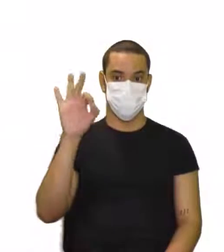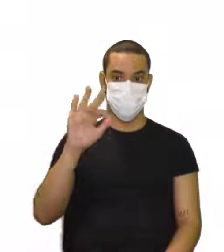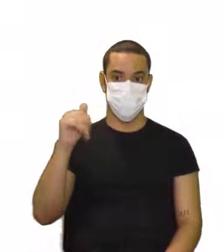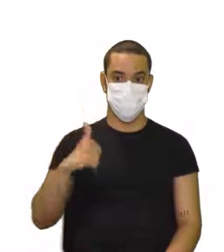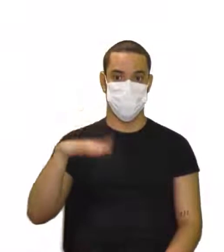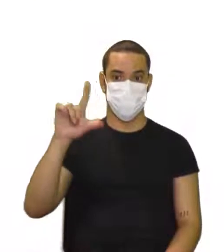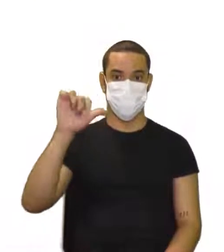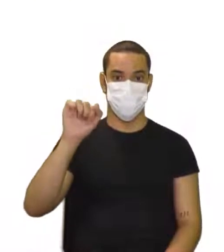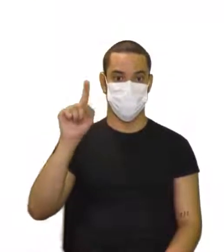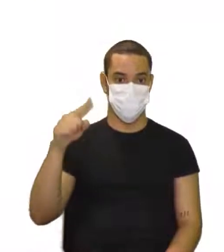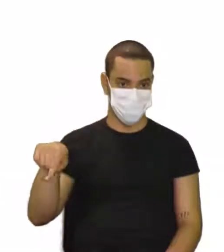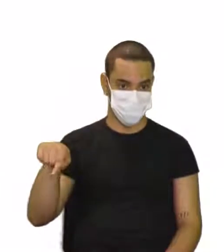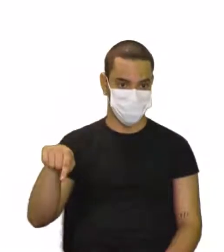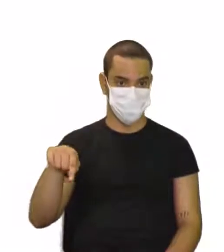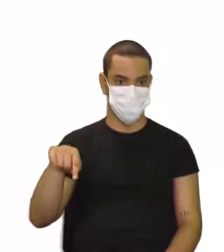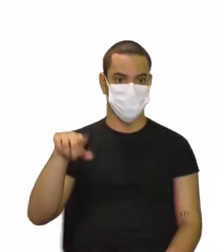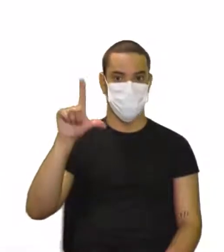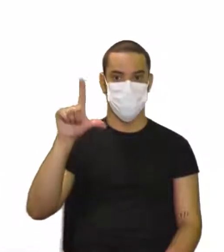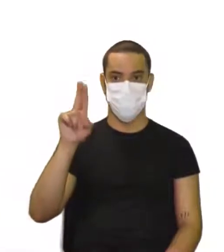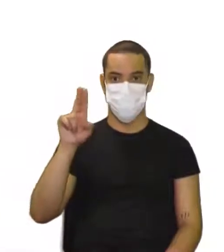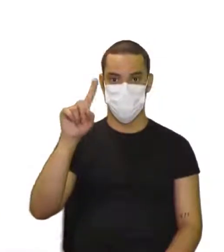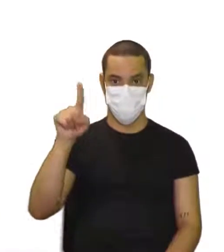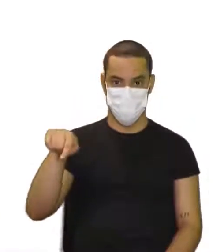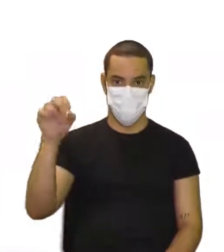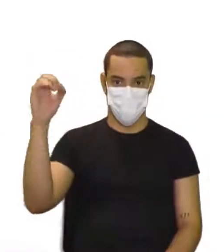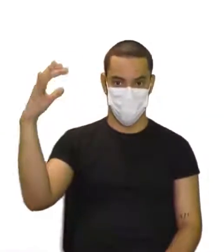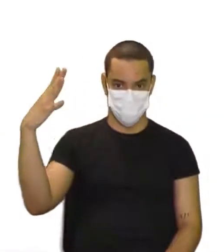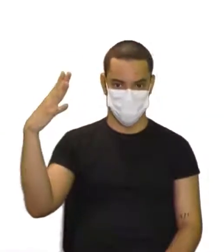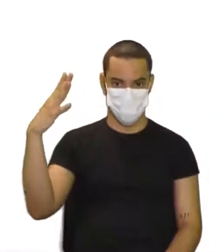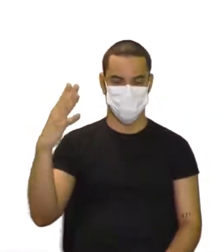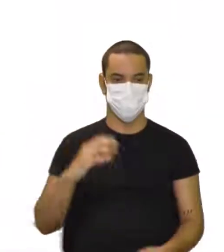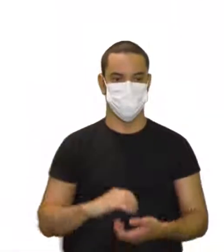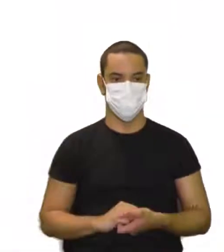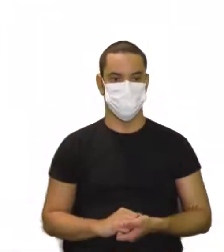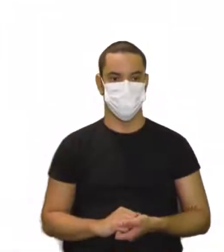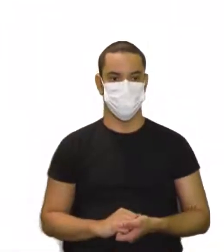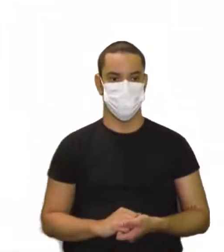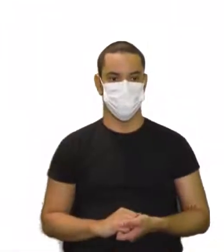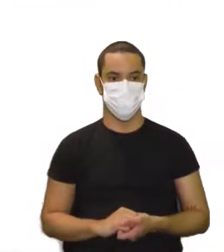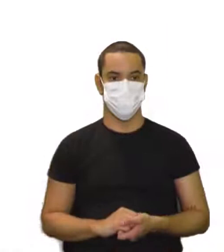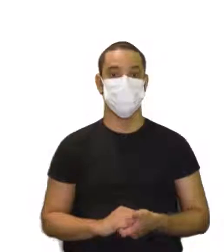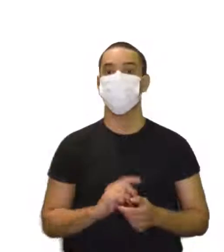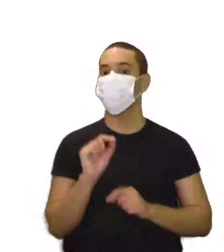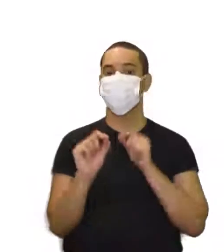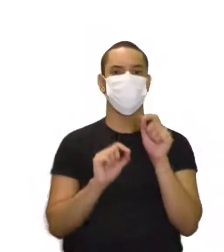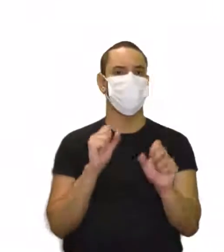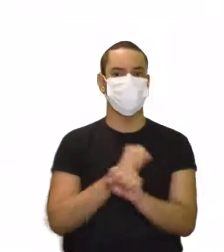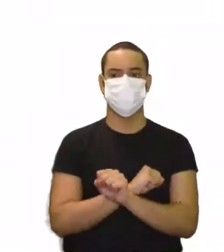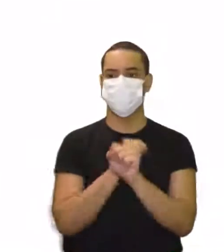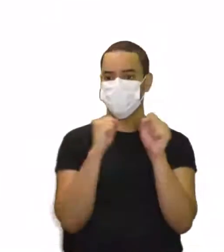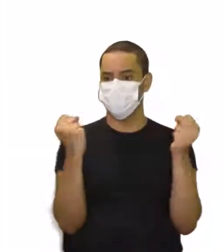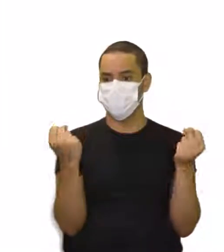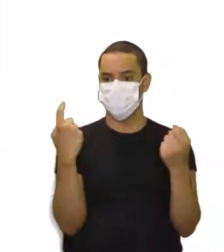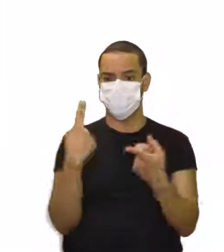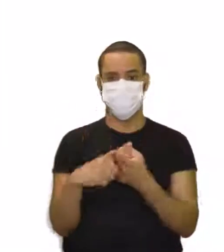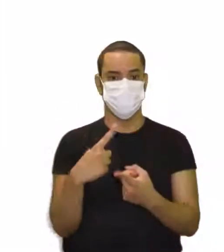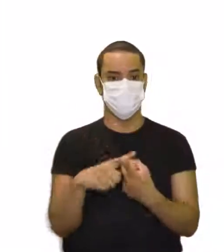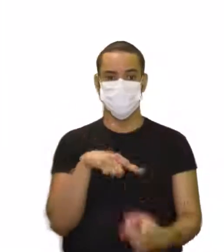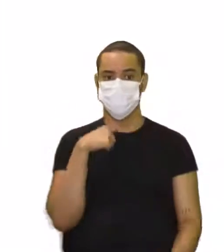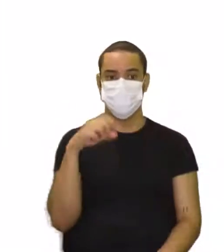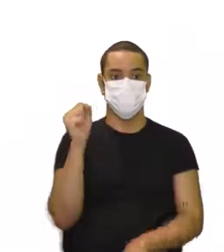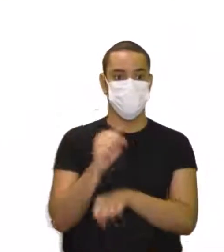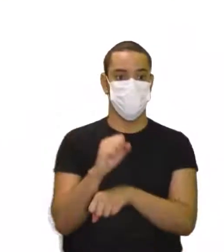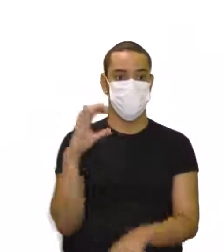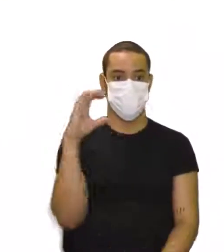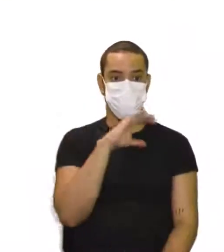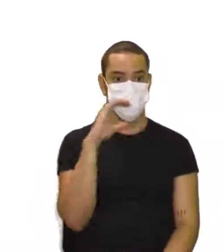certo? 450 milhões de metros por segundo. O que é impossível, já que não dá para superar a velocidade da